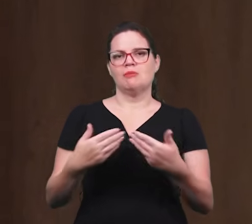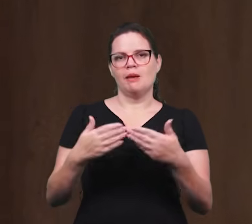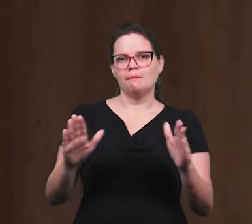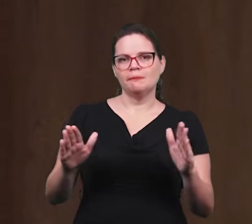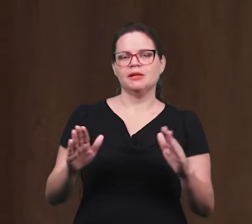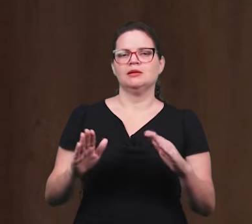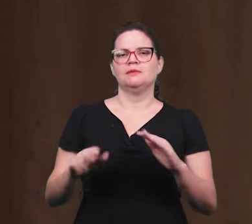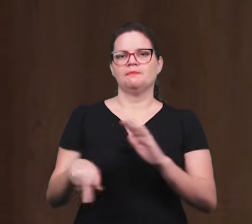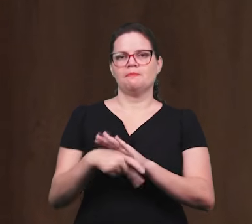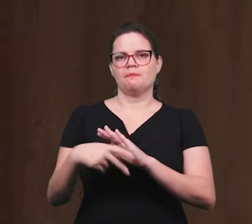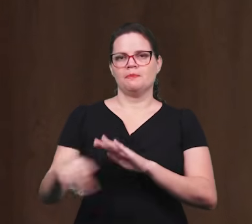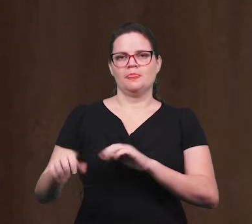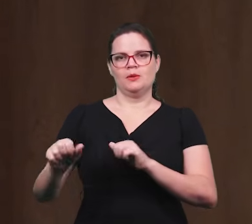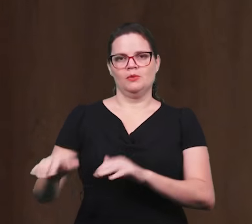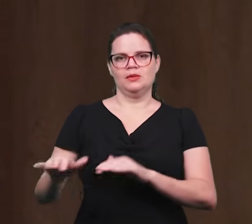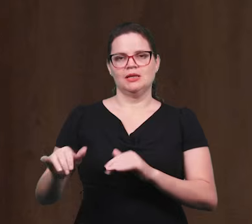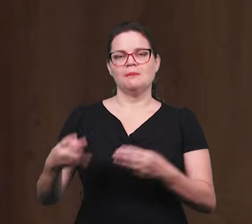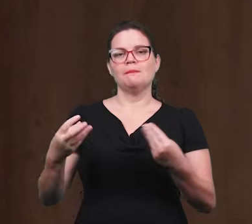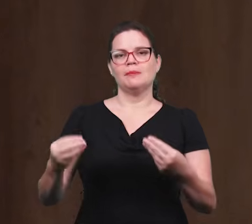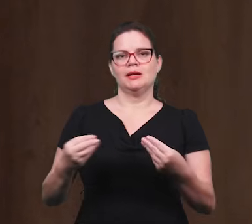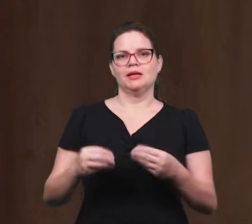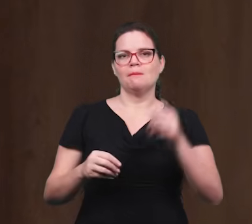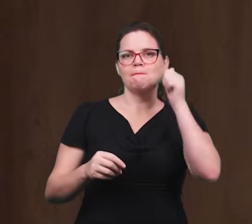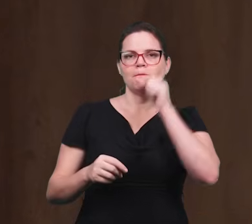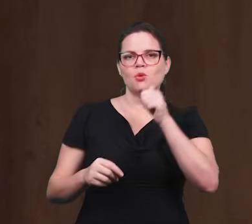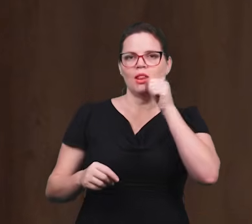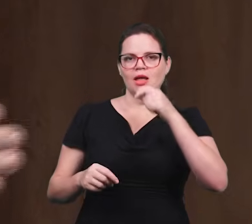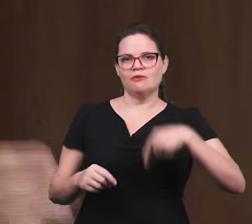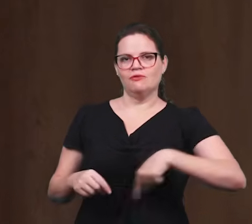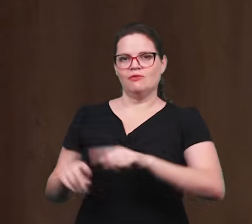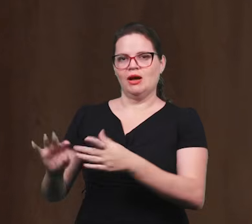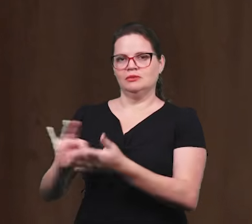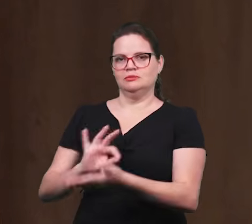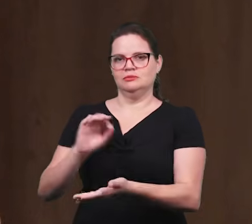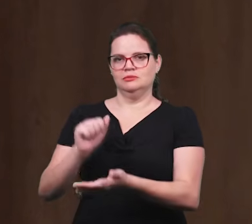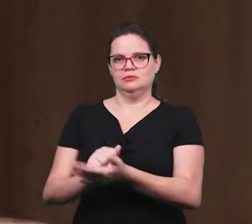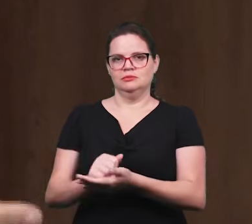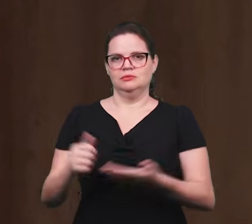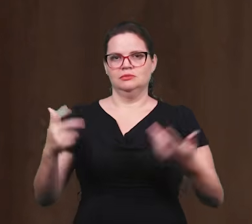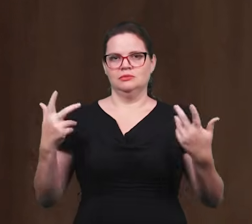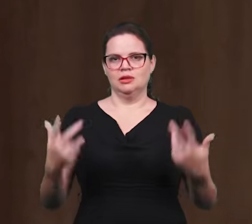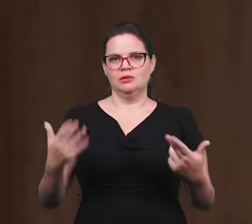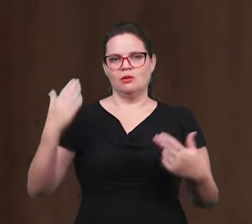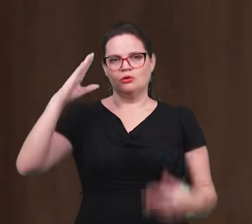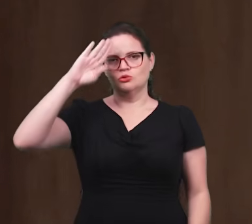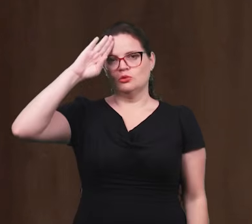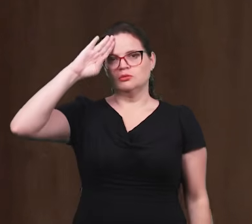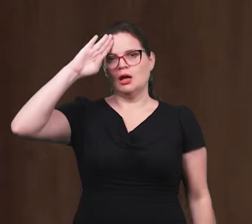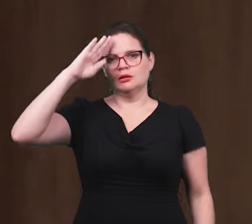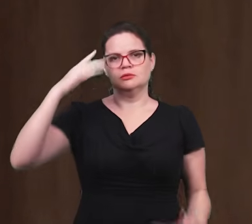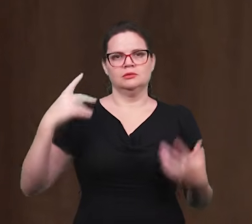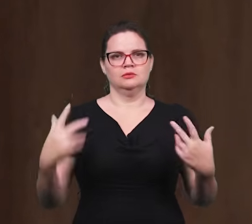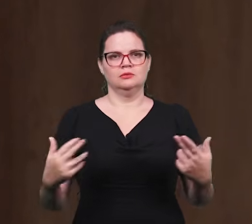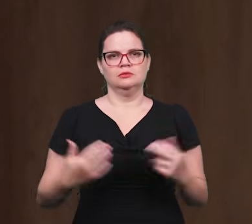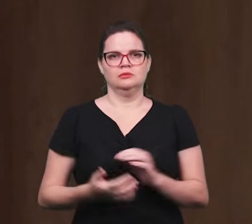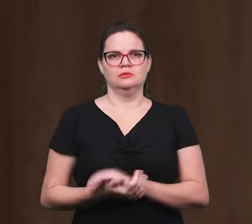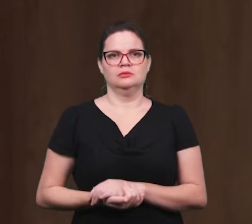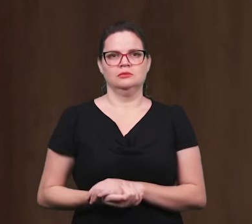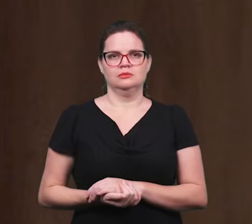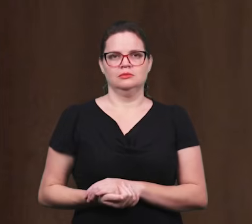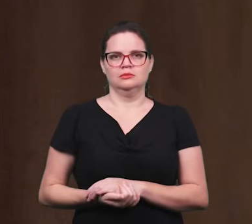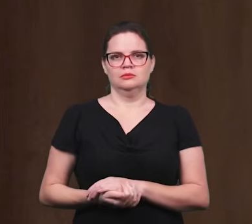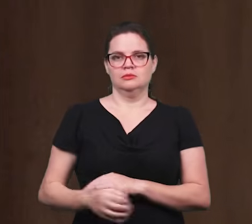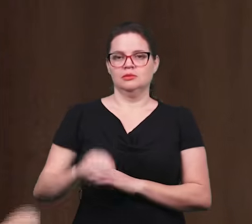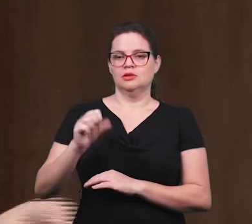instituições militares para o alistamento feminino nas mesmas condições, como soldado, né? Não é soldada,